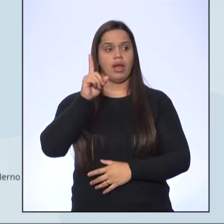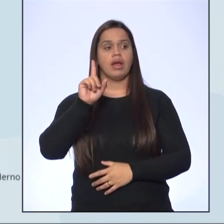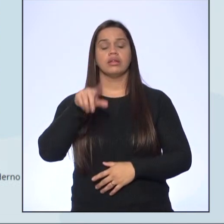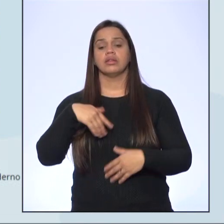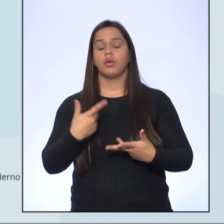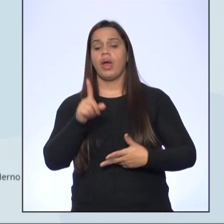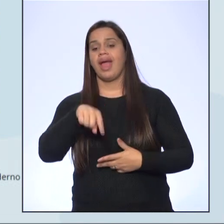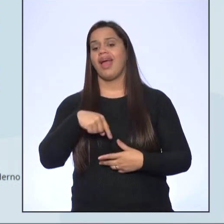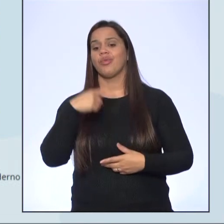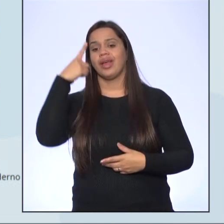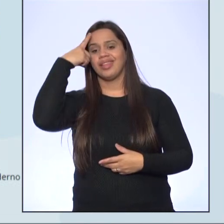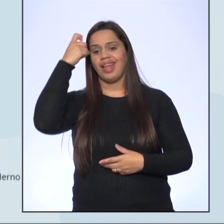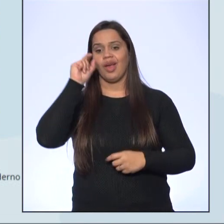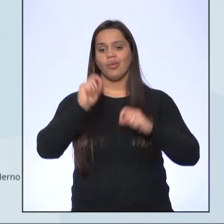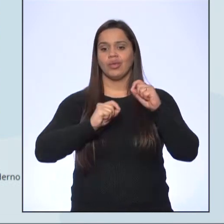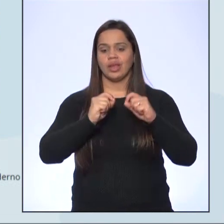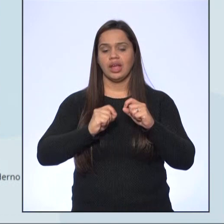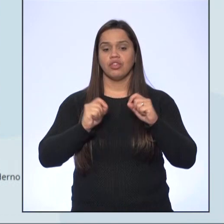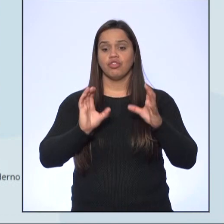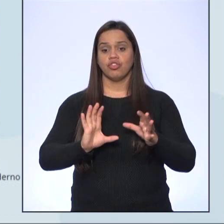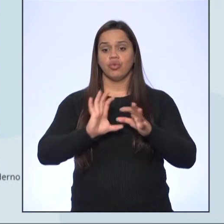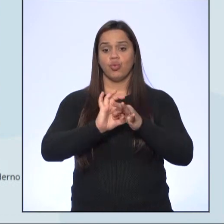da América que ele pretendia, né?